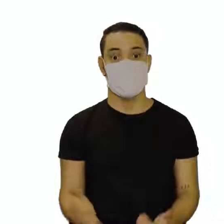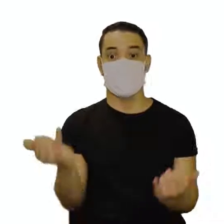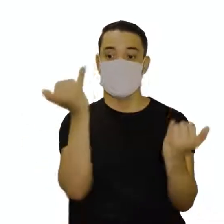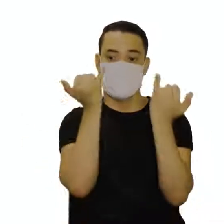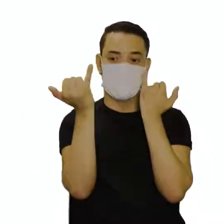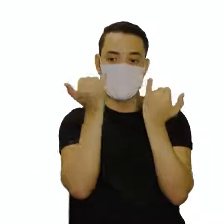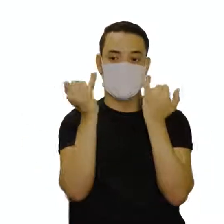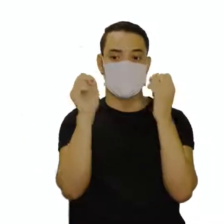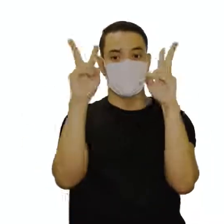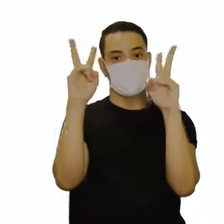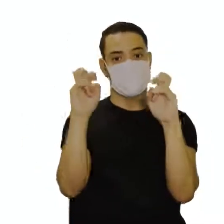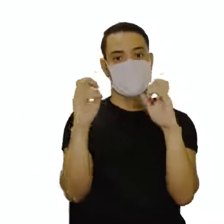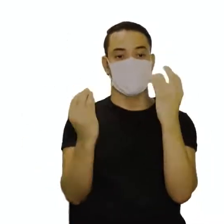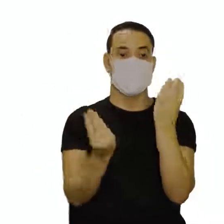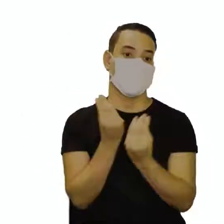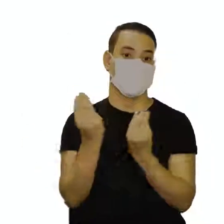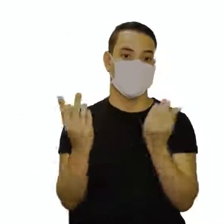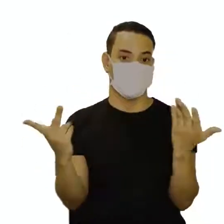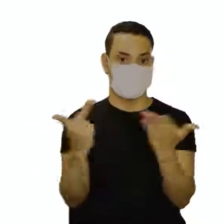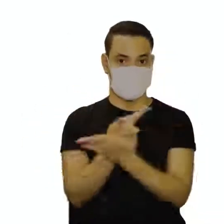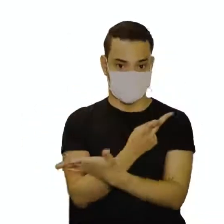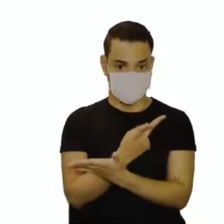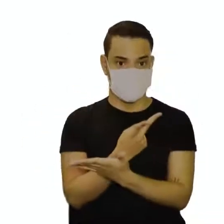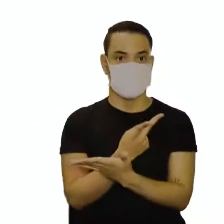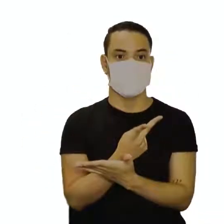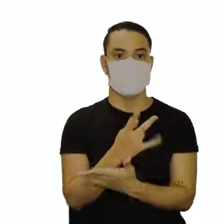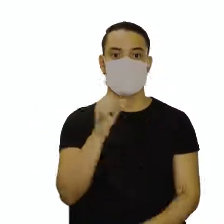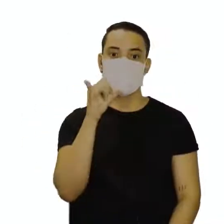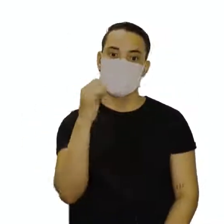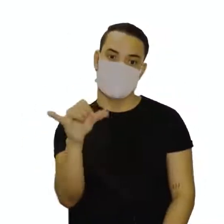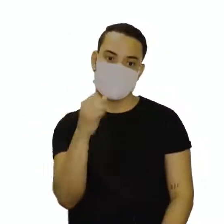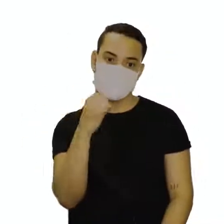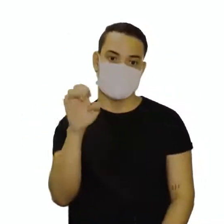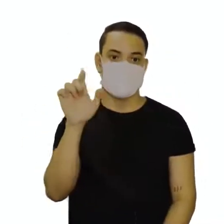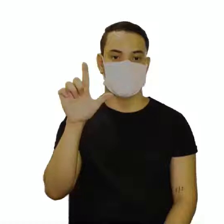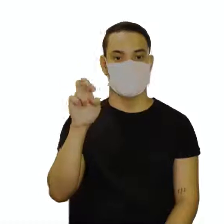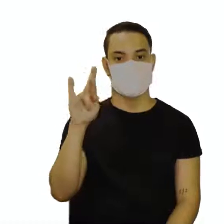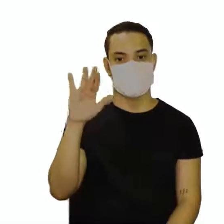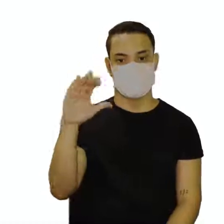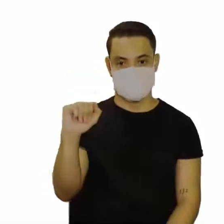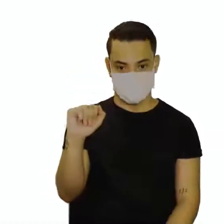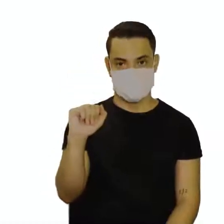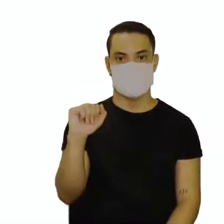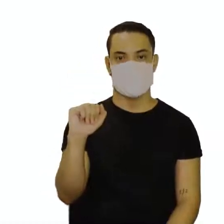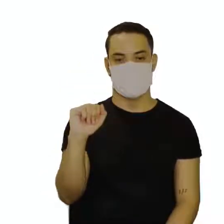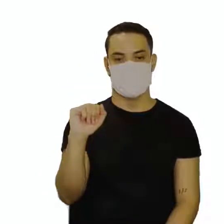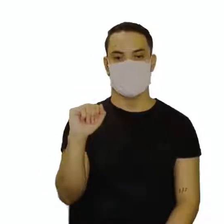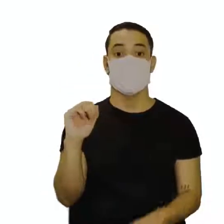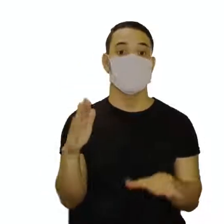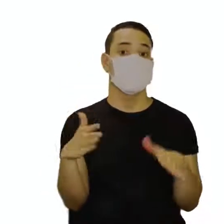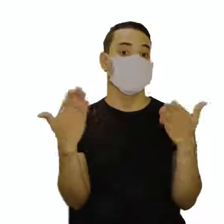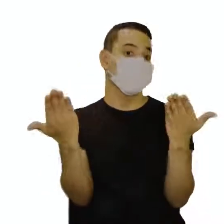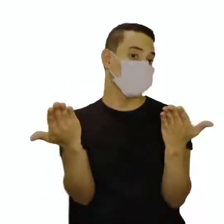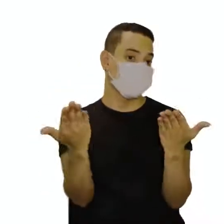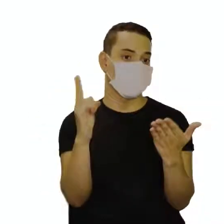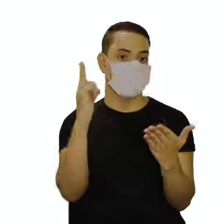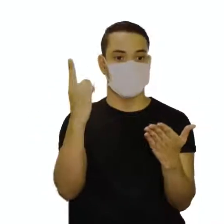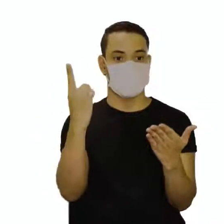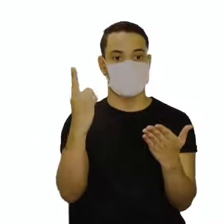Informação sobre a corrente e a tensão elétrica, a qual